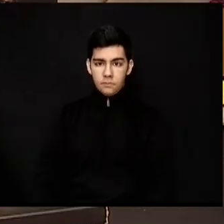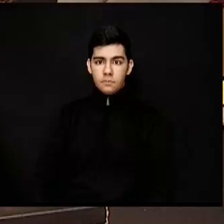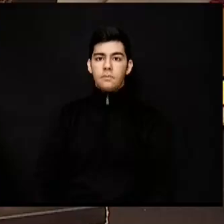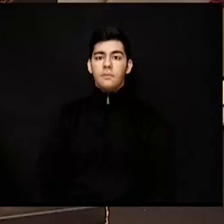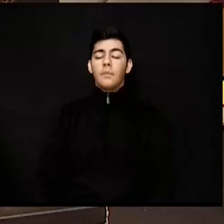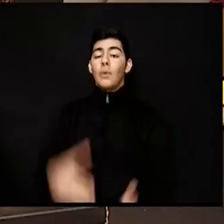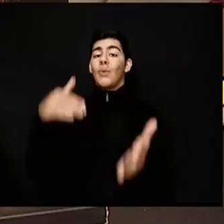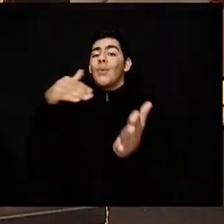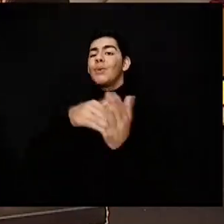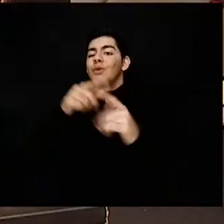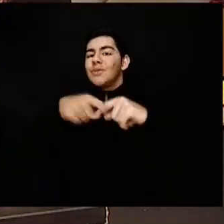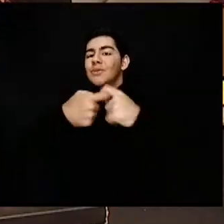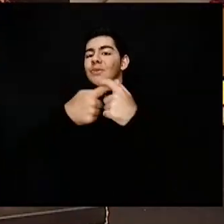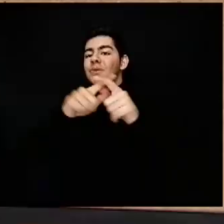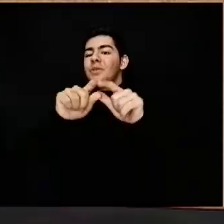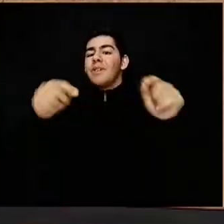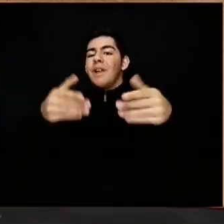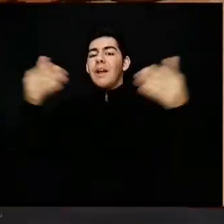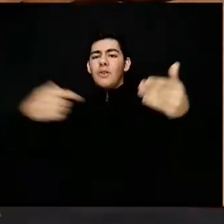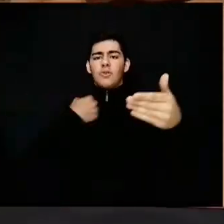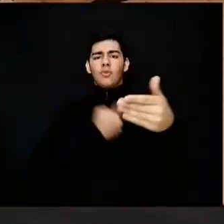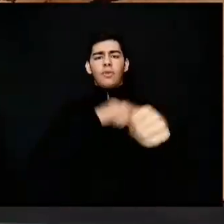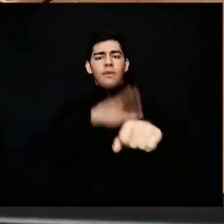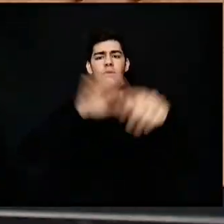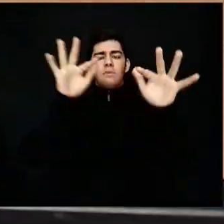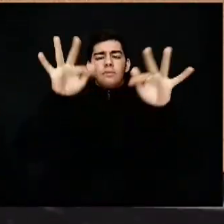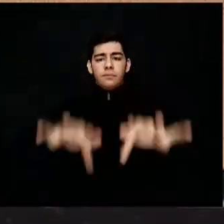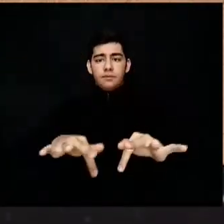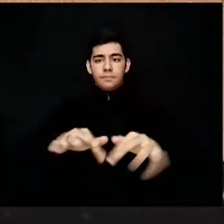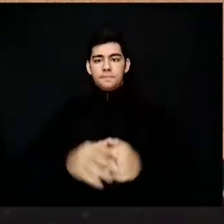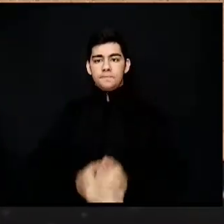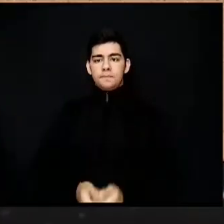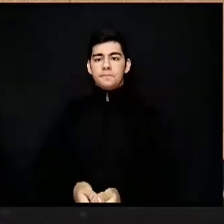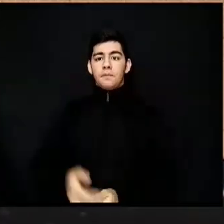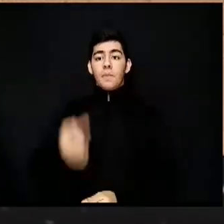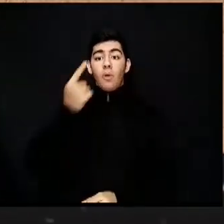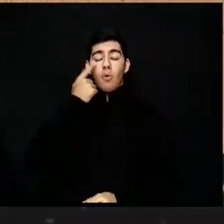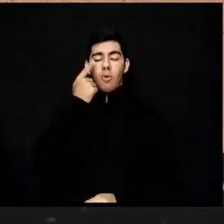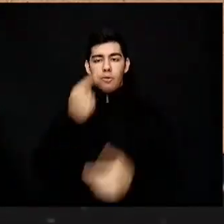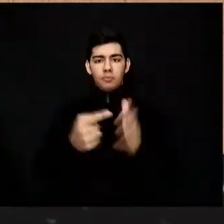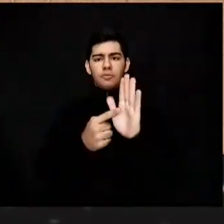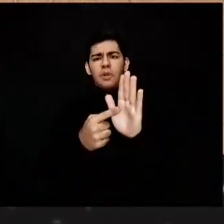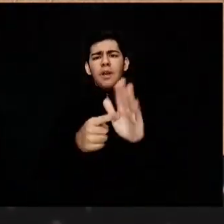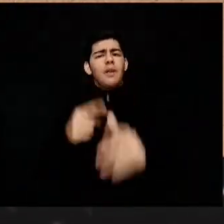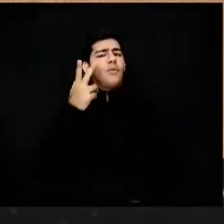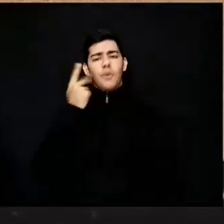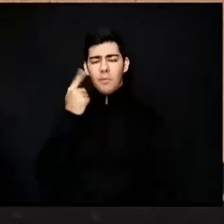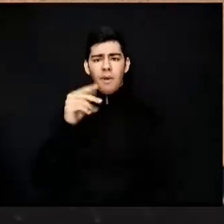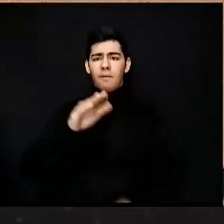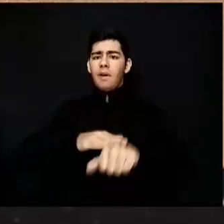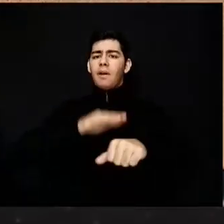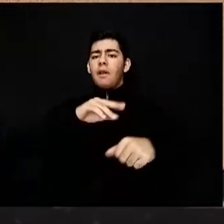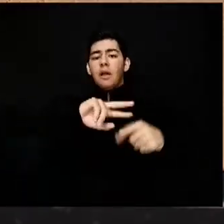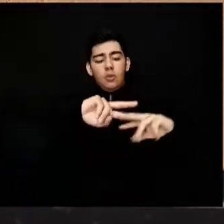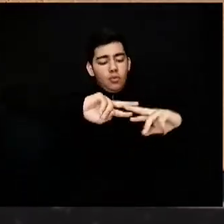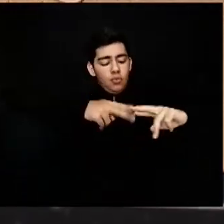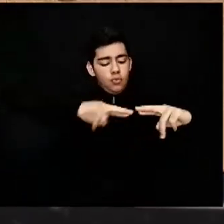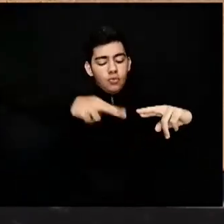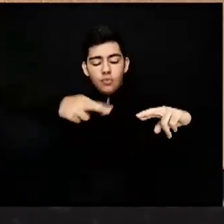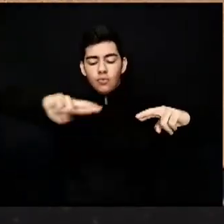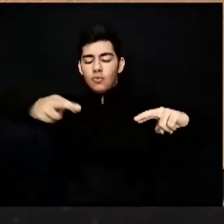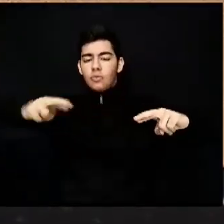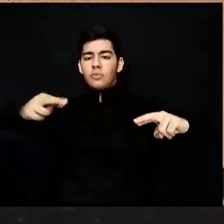Finalizamos essa parte. É importante dizer que ela fica toda retorcidinha assim, mas quando a gente coloca ela no